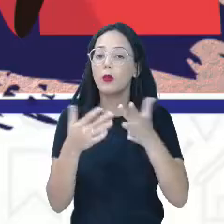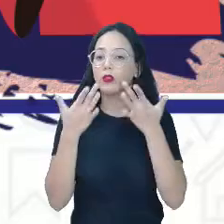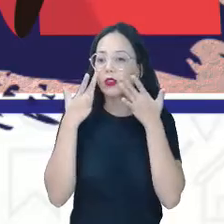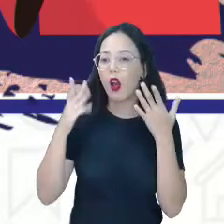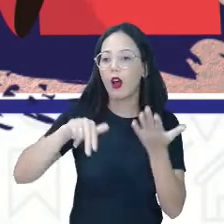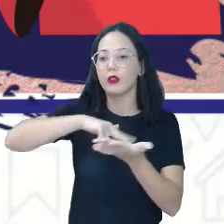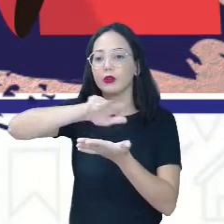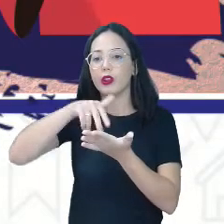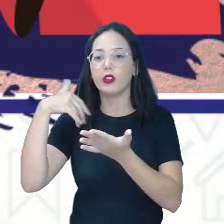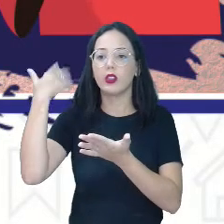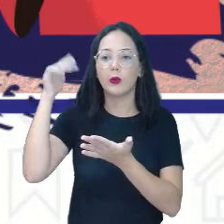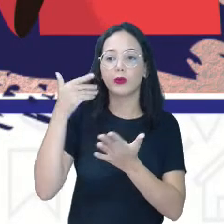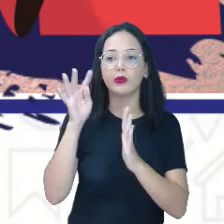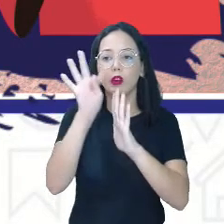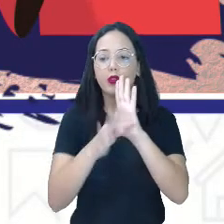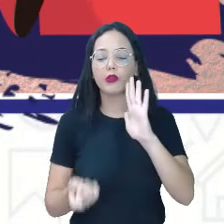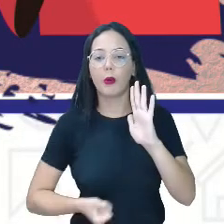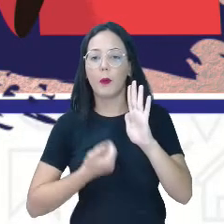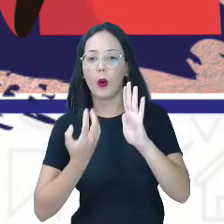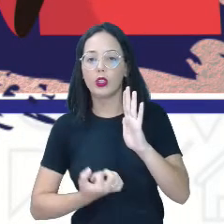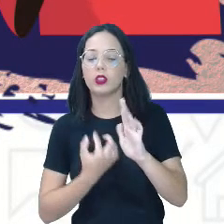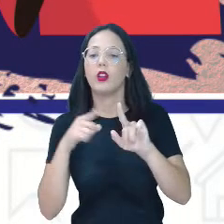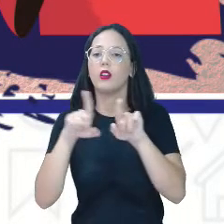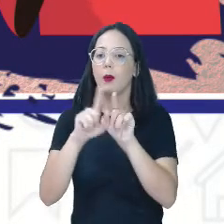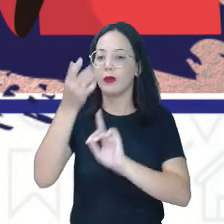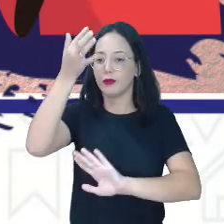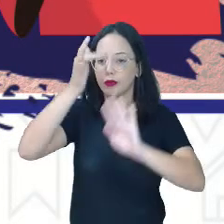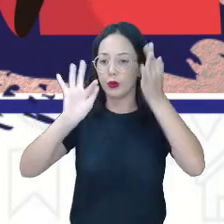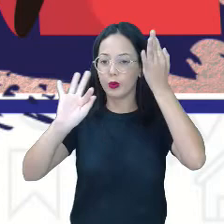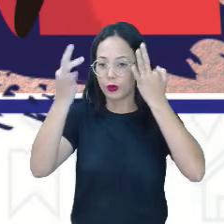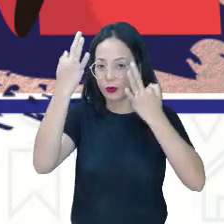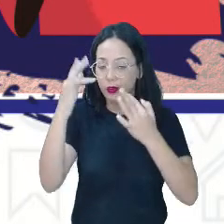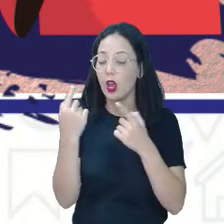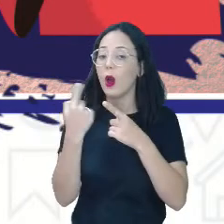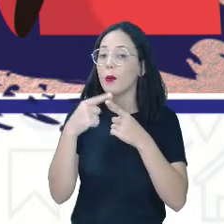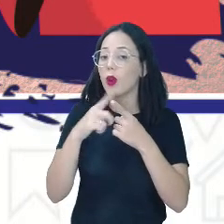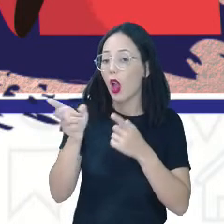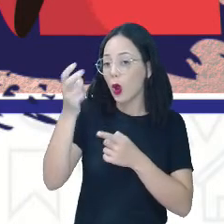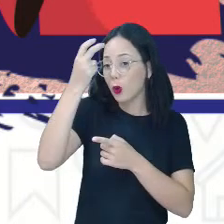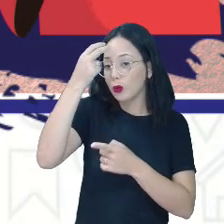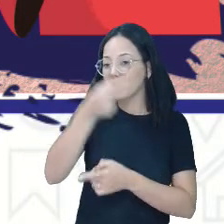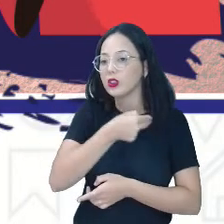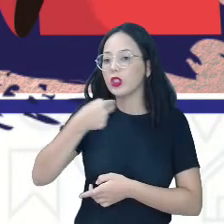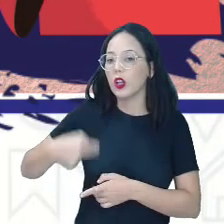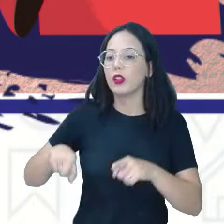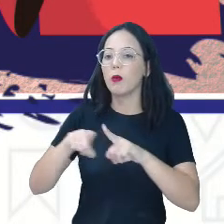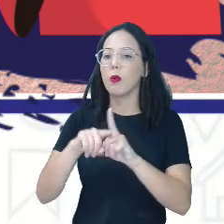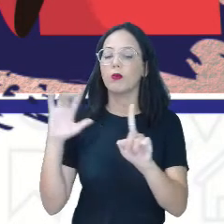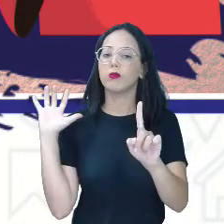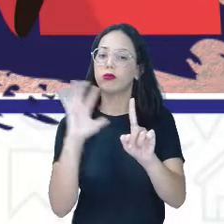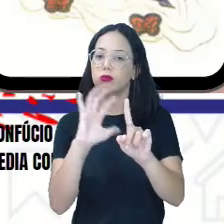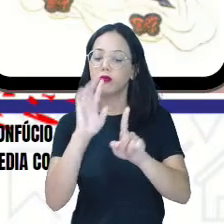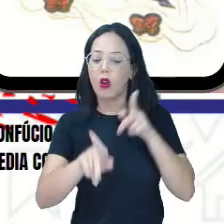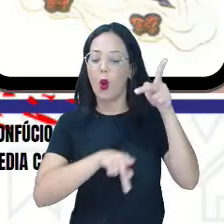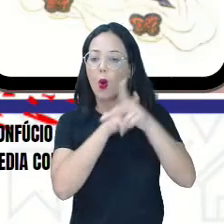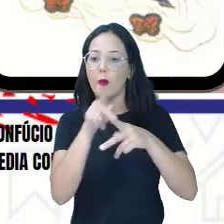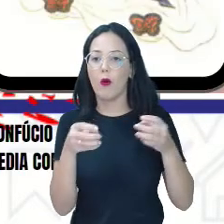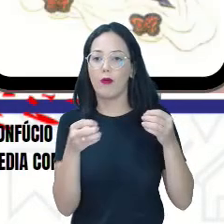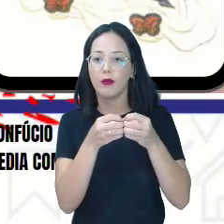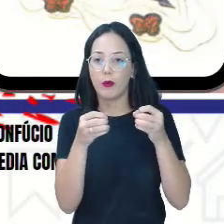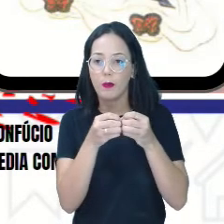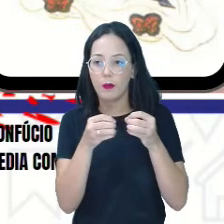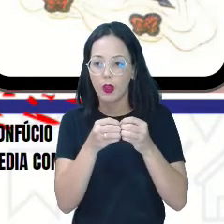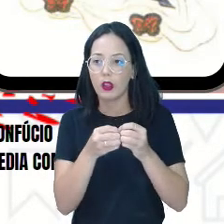teatro, na dança, na música e nos textos, né, de poesia e filosofia. E a cultura chinesa influenciou muitos povos